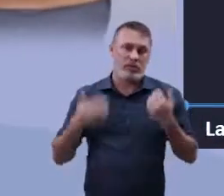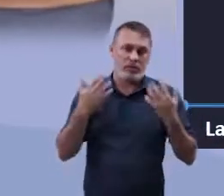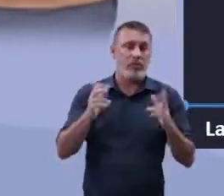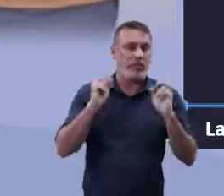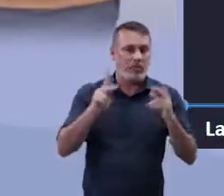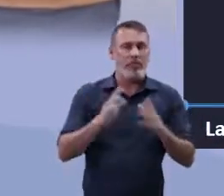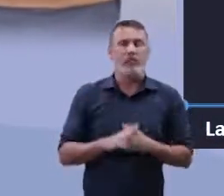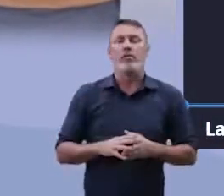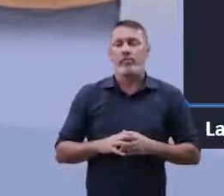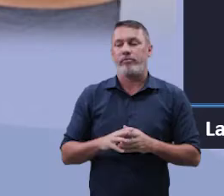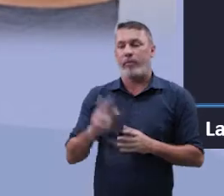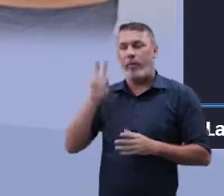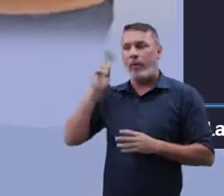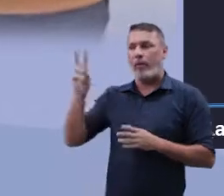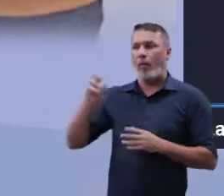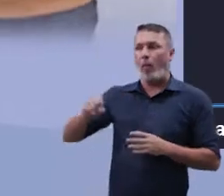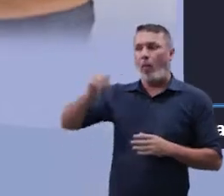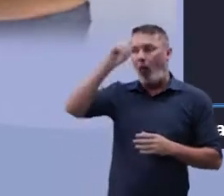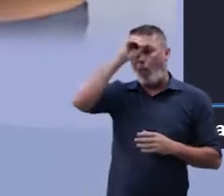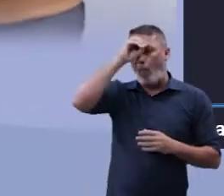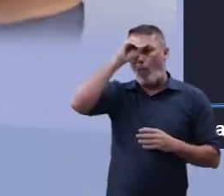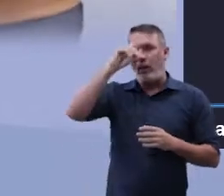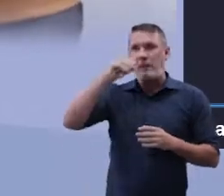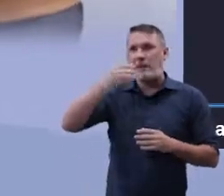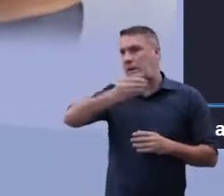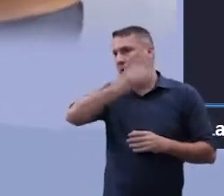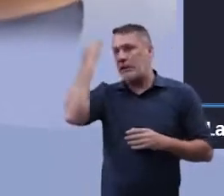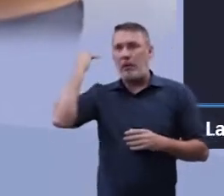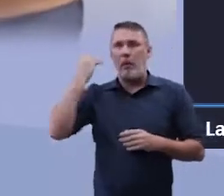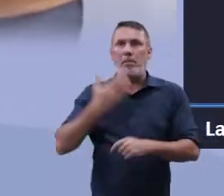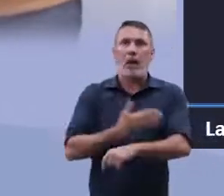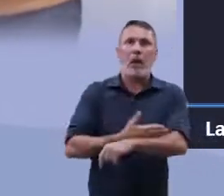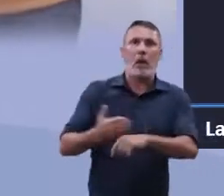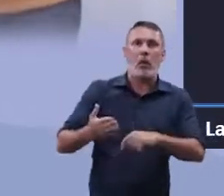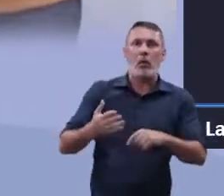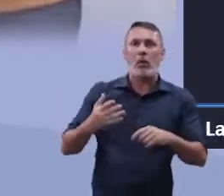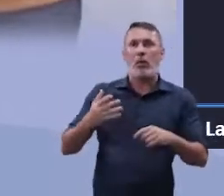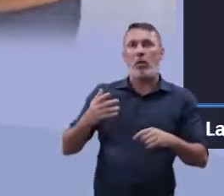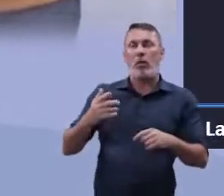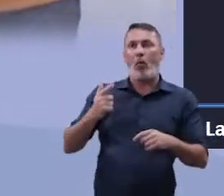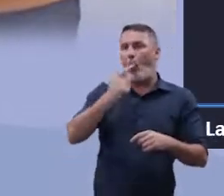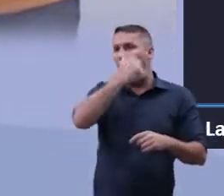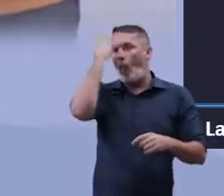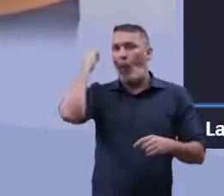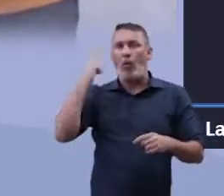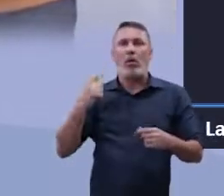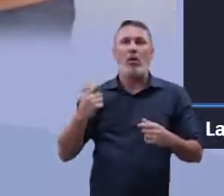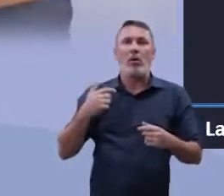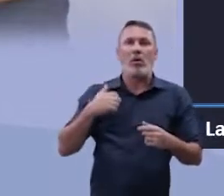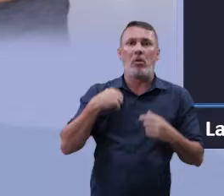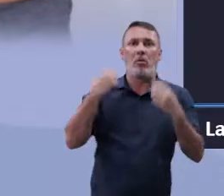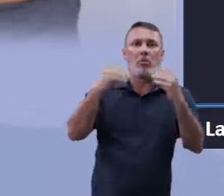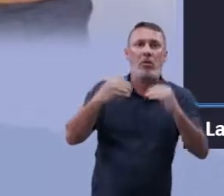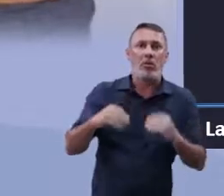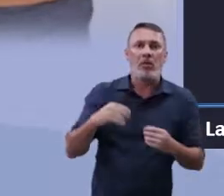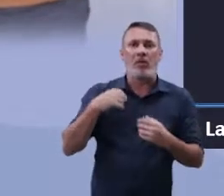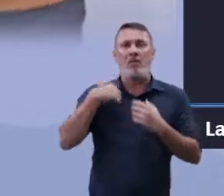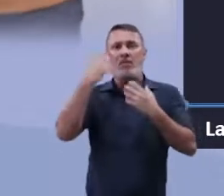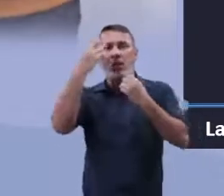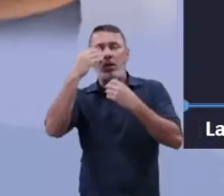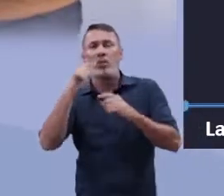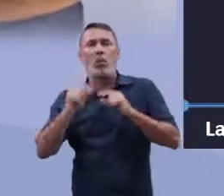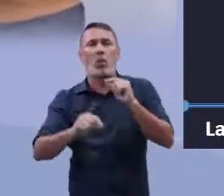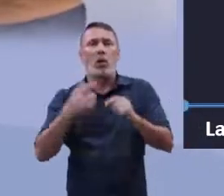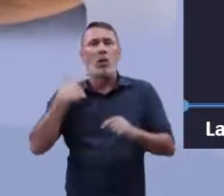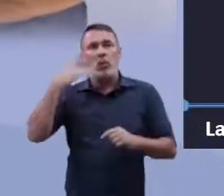governo. Vamos lá, deu o tal branco. Professor, pelo amor de Deus, eu não sei o que eu vou escrever. Deu branco, que informação eu vou colocar?